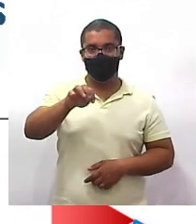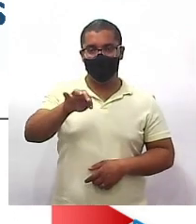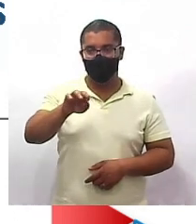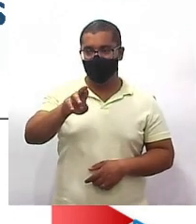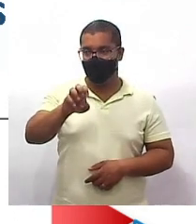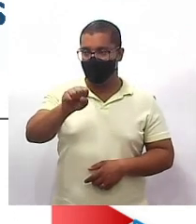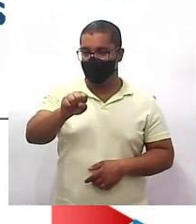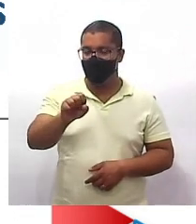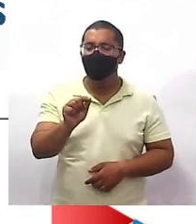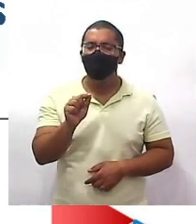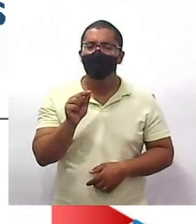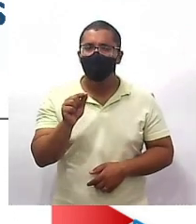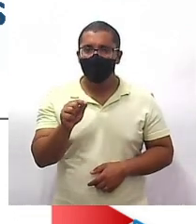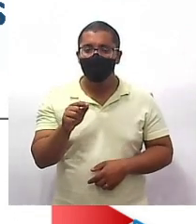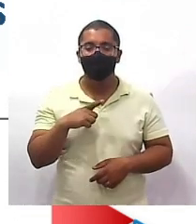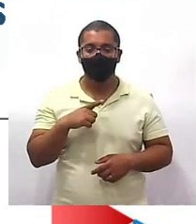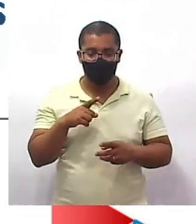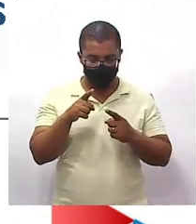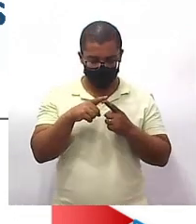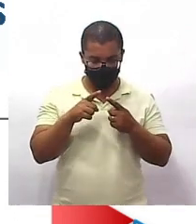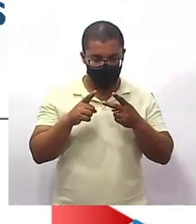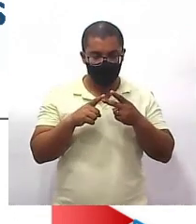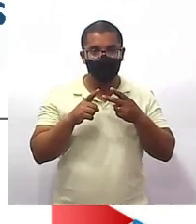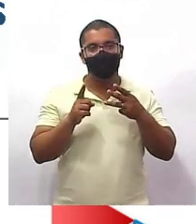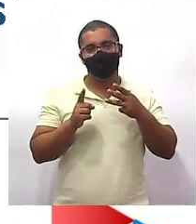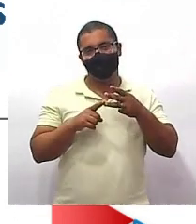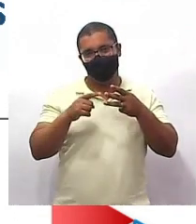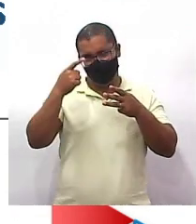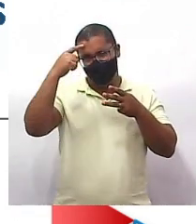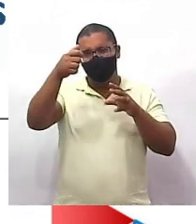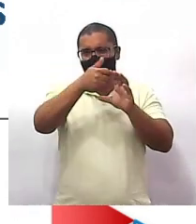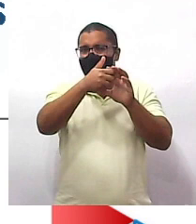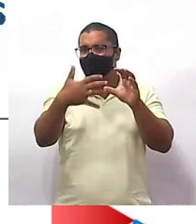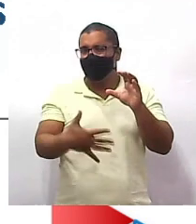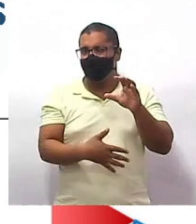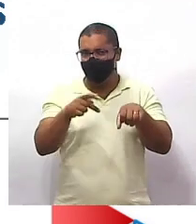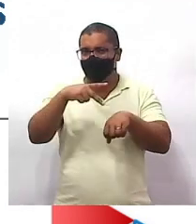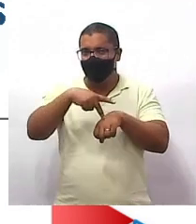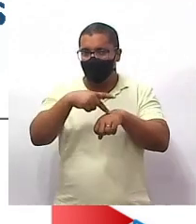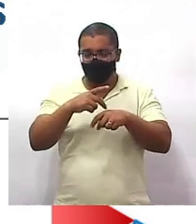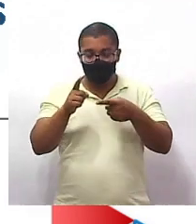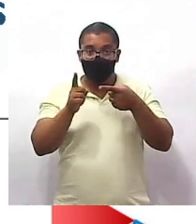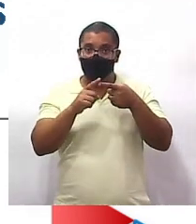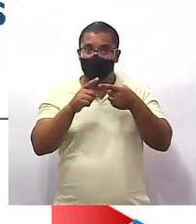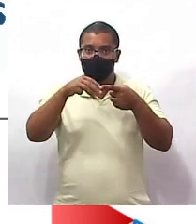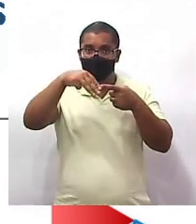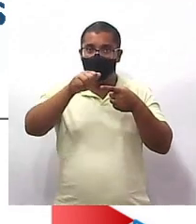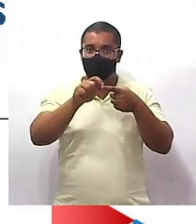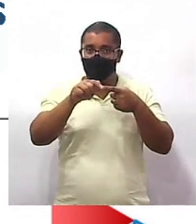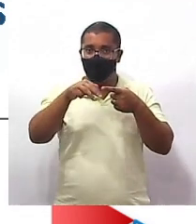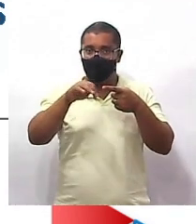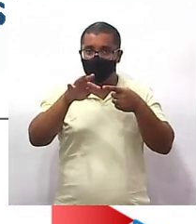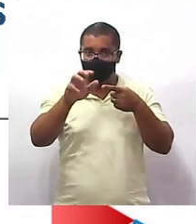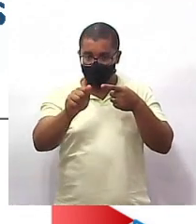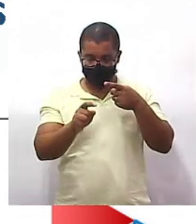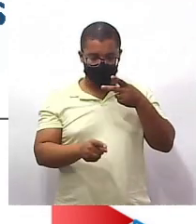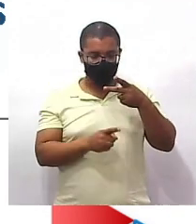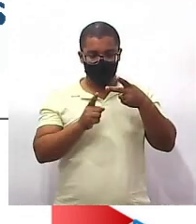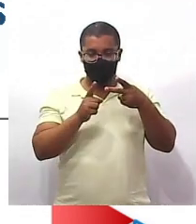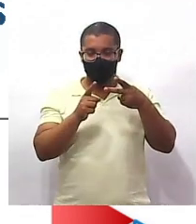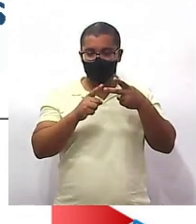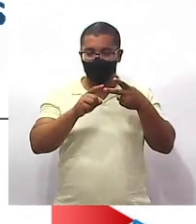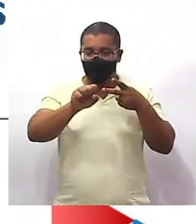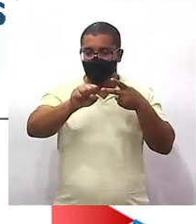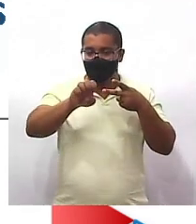vocês que a gente tem 3 tipos de classificação de rochas. Eu falei das magmáticas, agora vamos falar